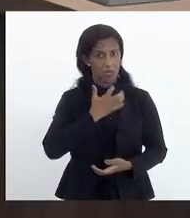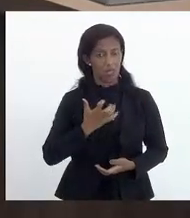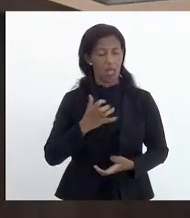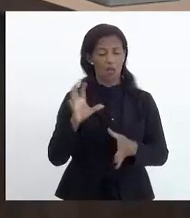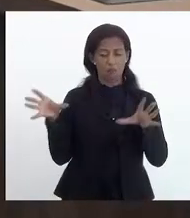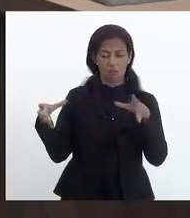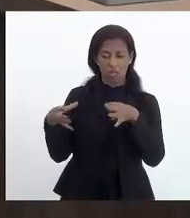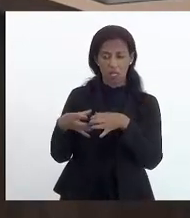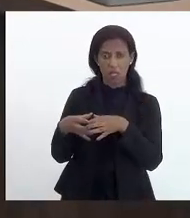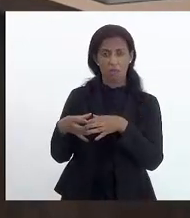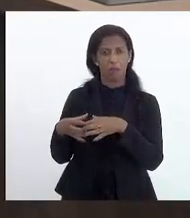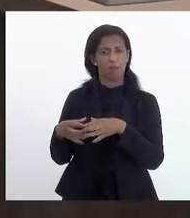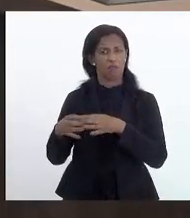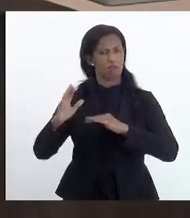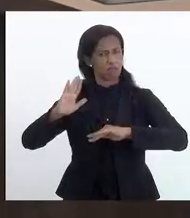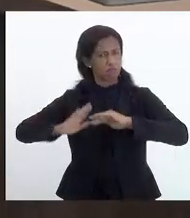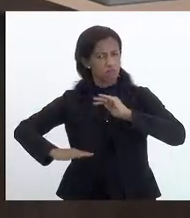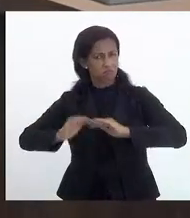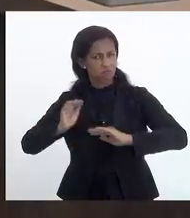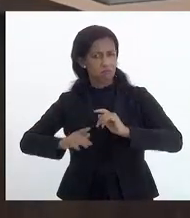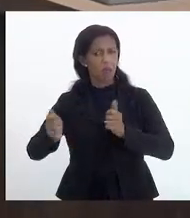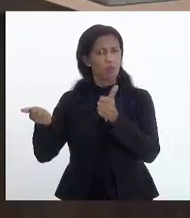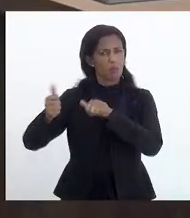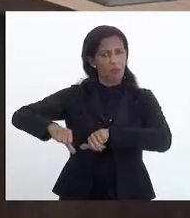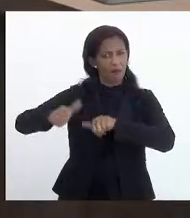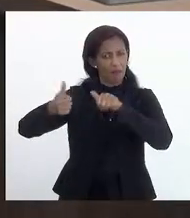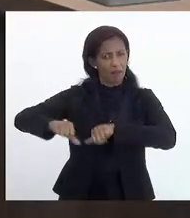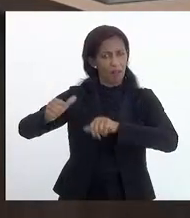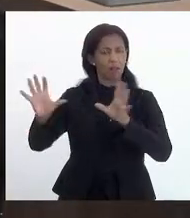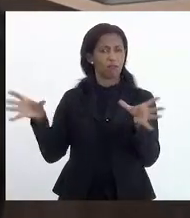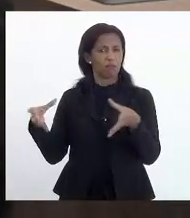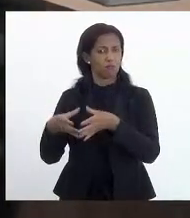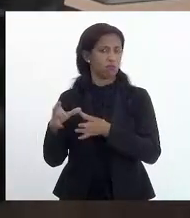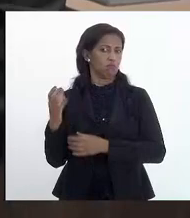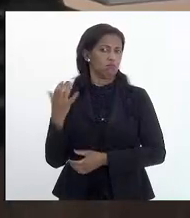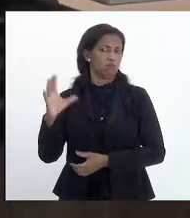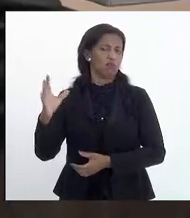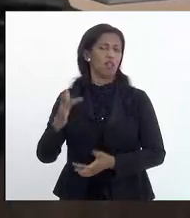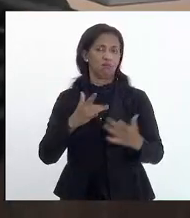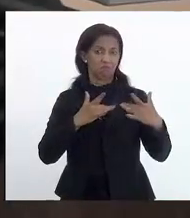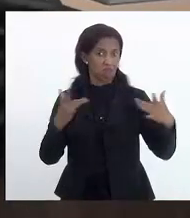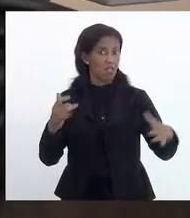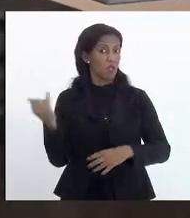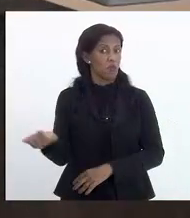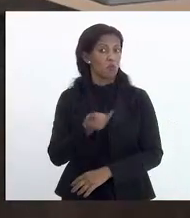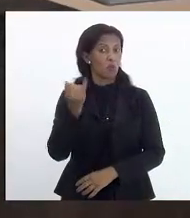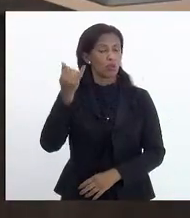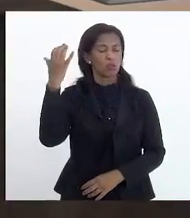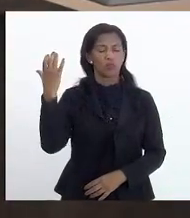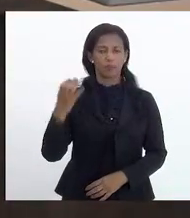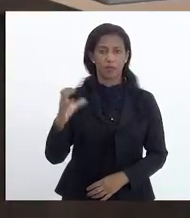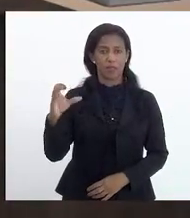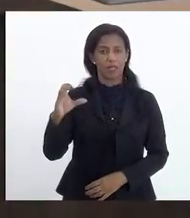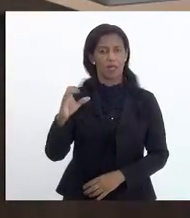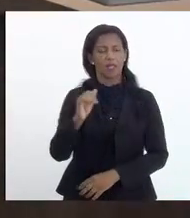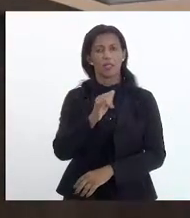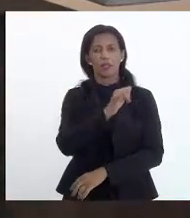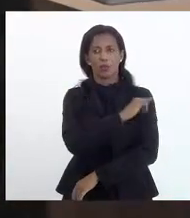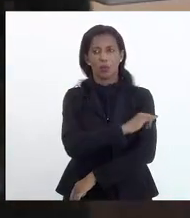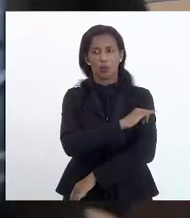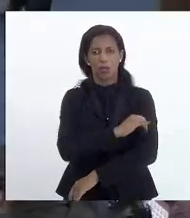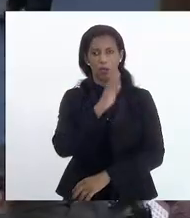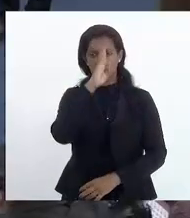muito competente, é um projeto muito bem avaliado pela comunidade científica, acho que será um gesto importante para a ciência no Rio de Janeiro e no